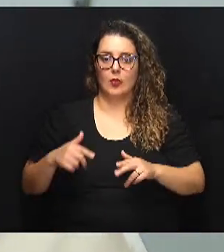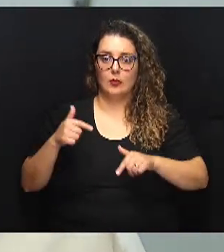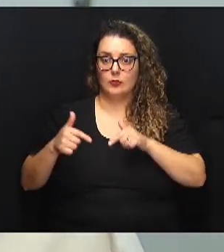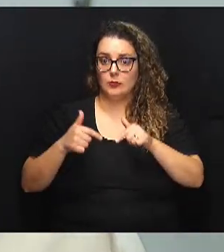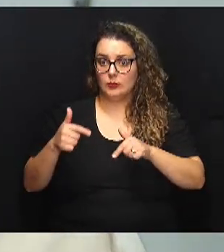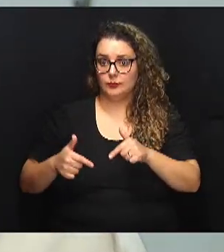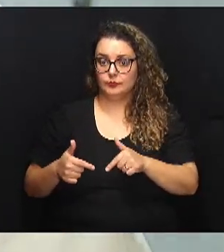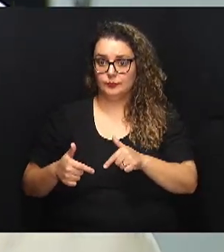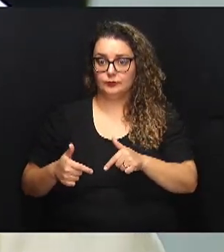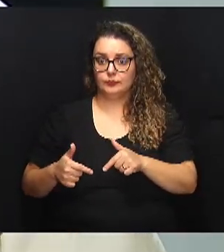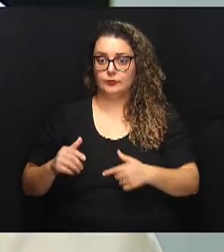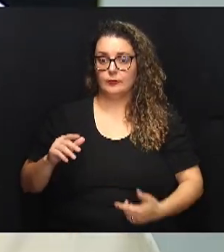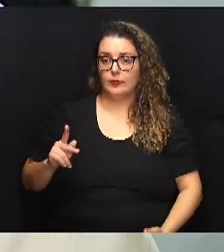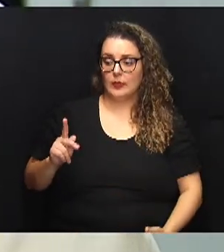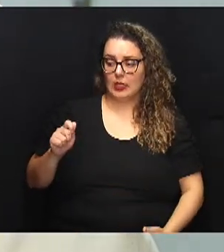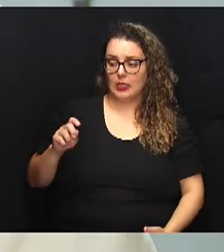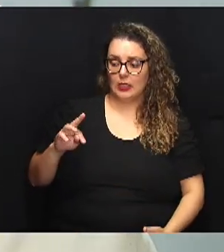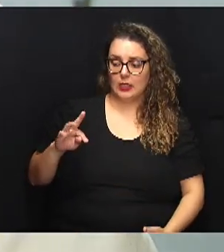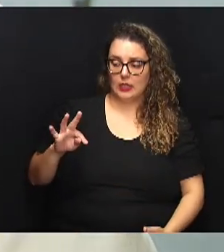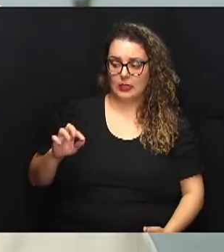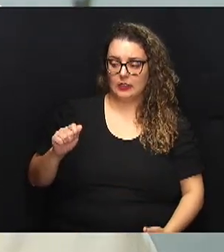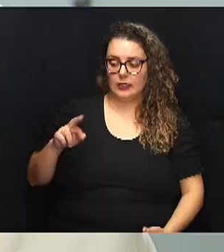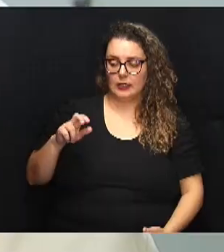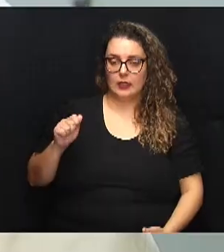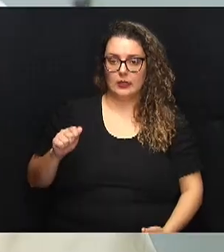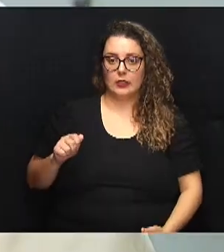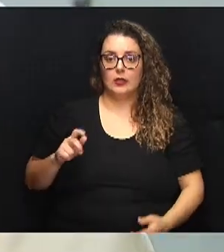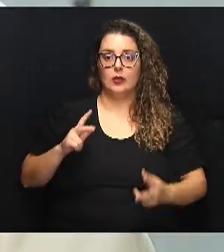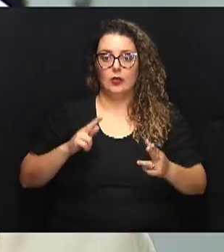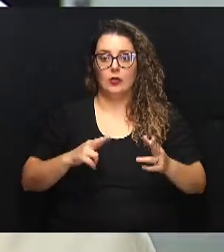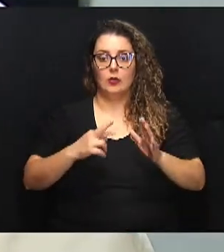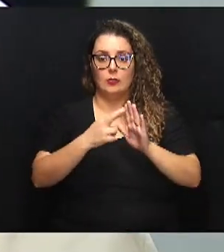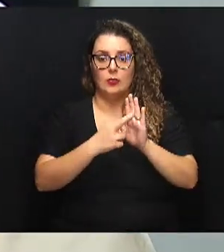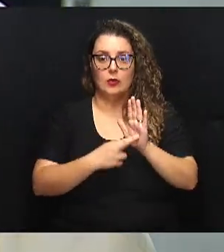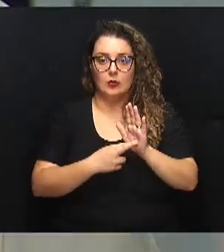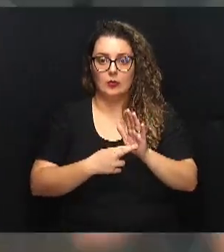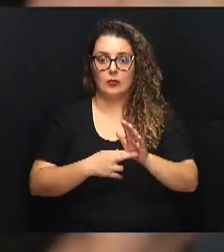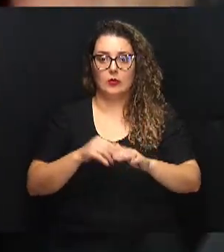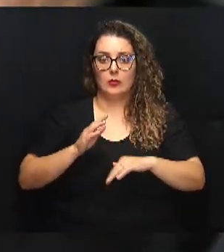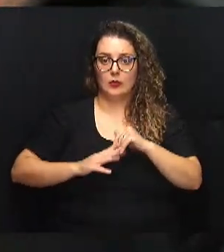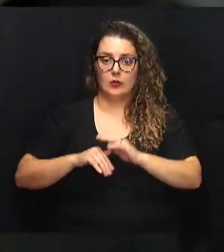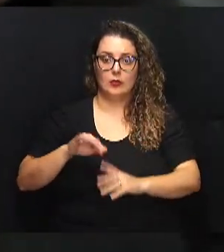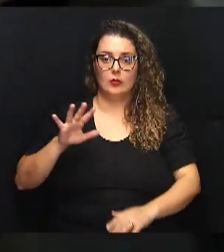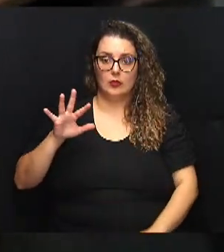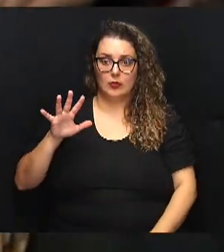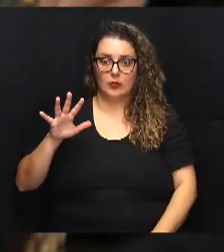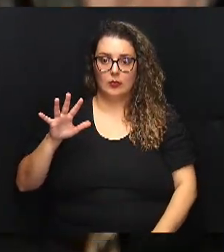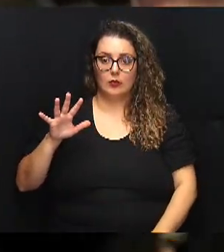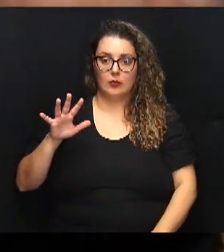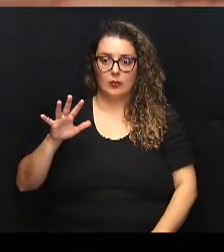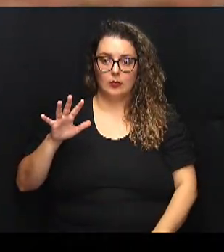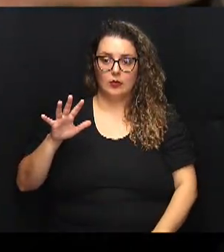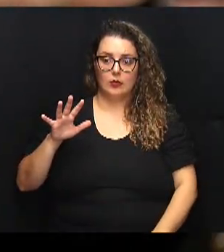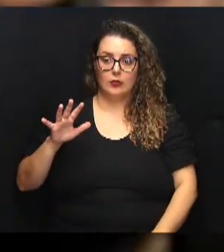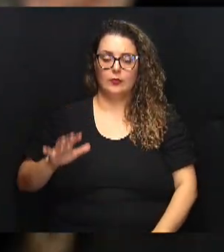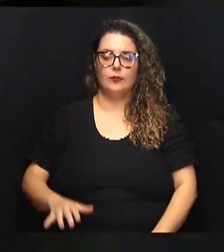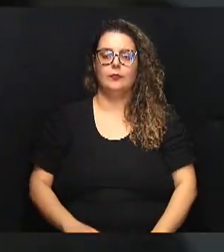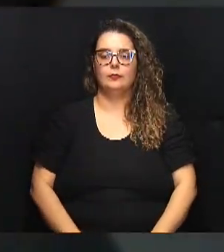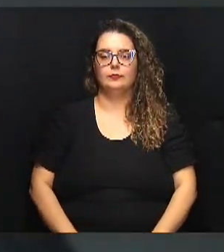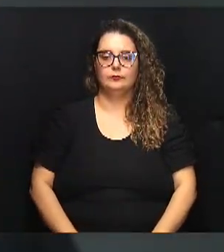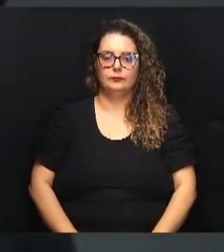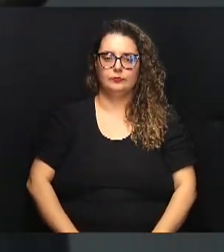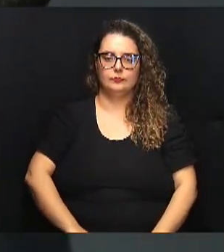a katana, é muito importante que, como regra, a nossa mão direita ela vem em